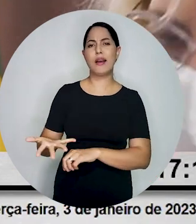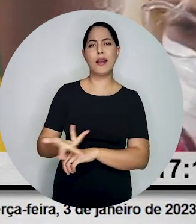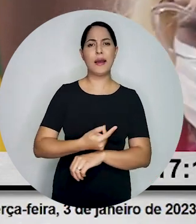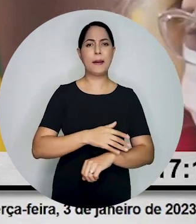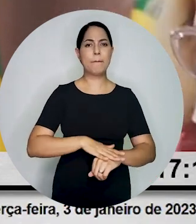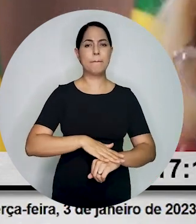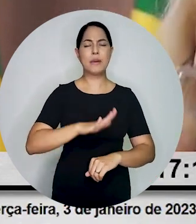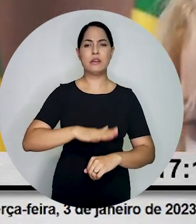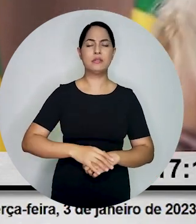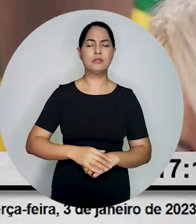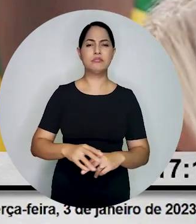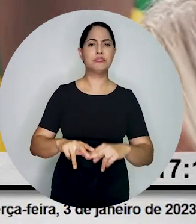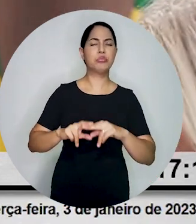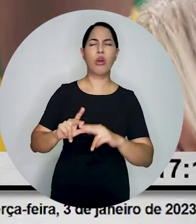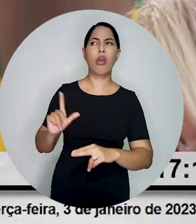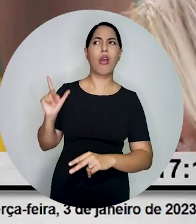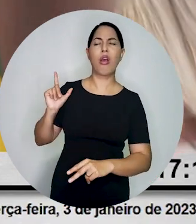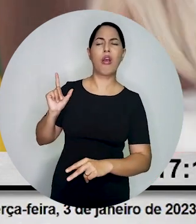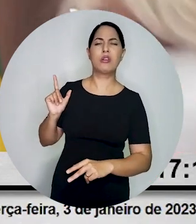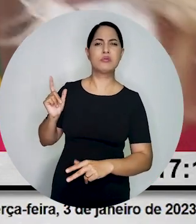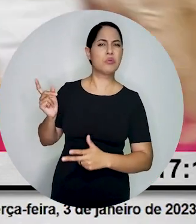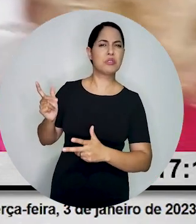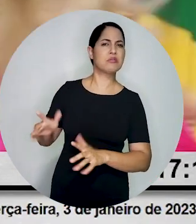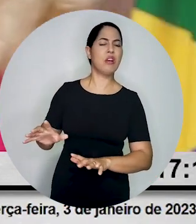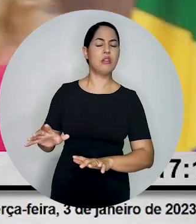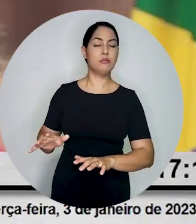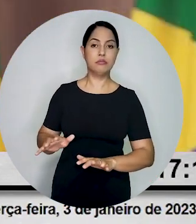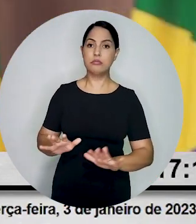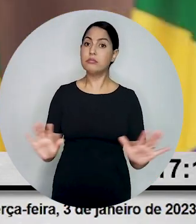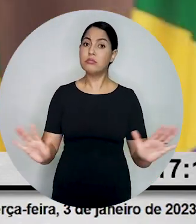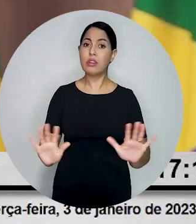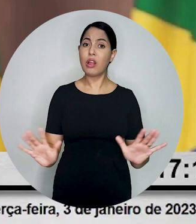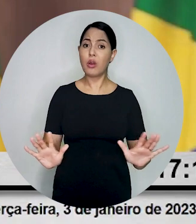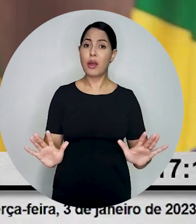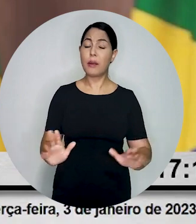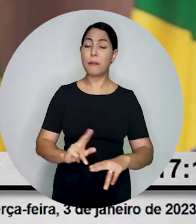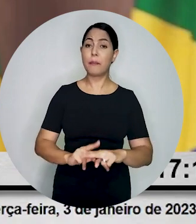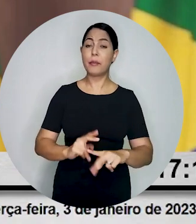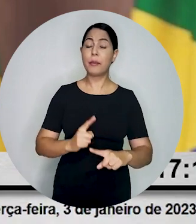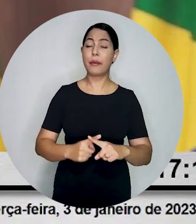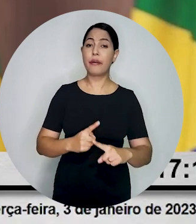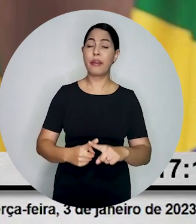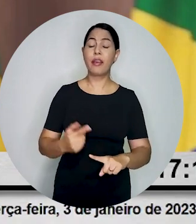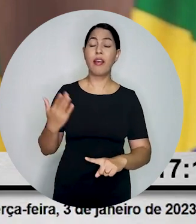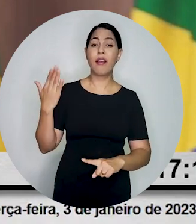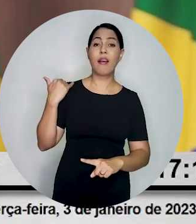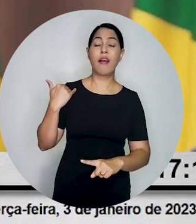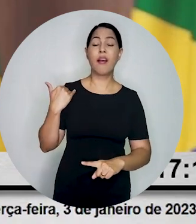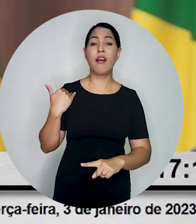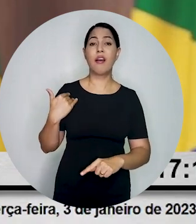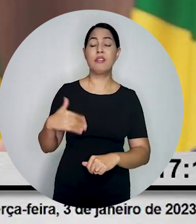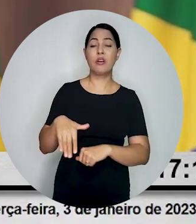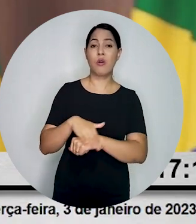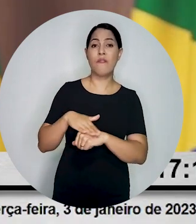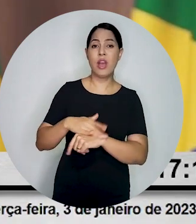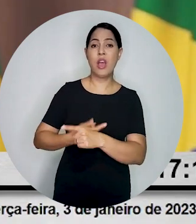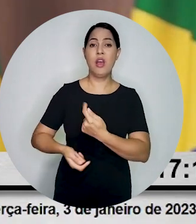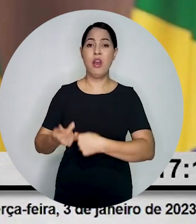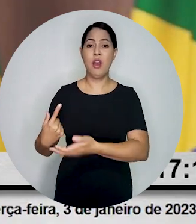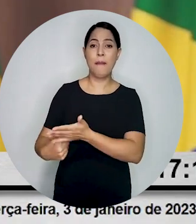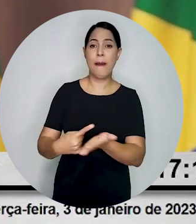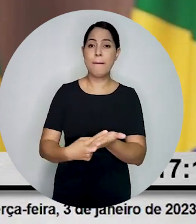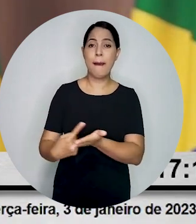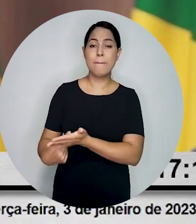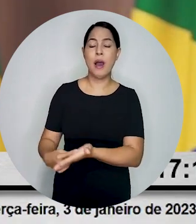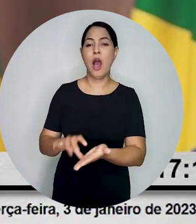importância histórica muito grande. Porque não teve piso antes porque não quiseram. Não teve piso antes porque as condições,